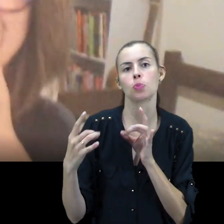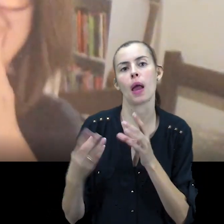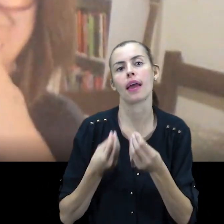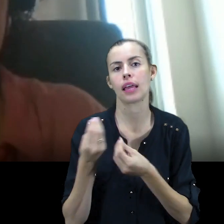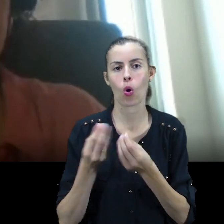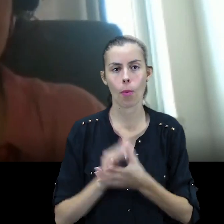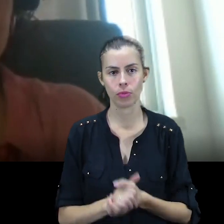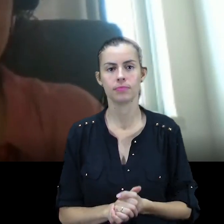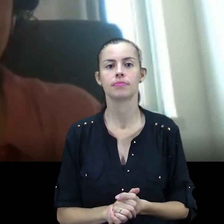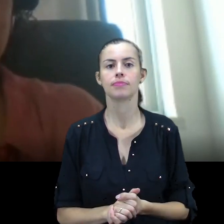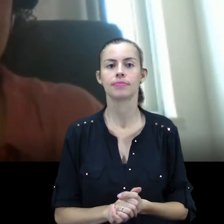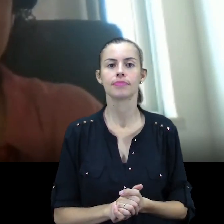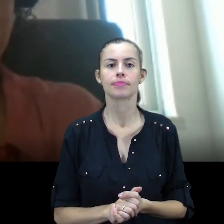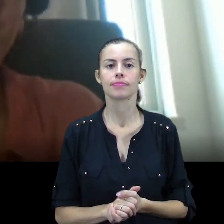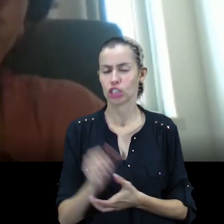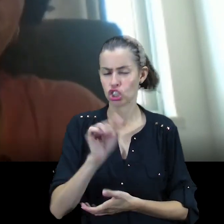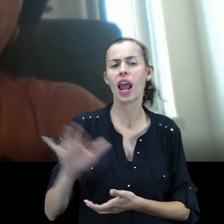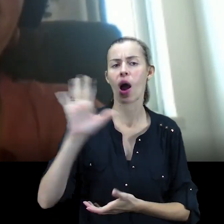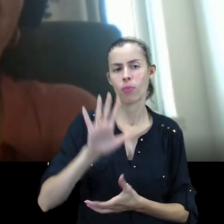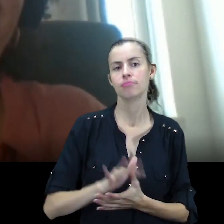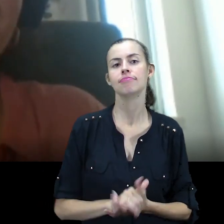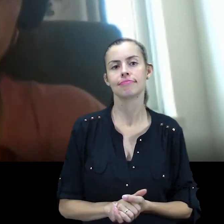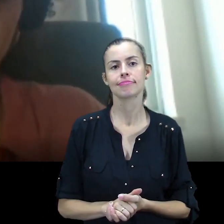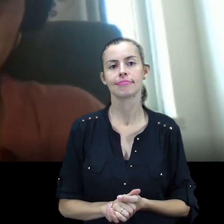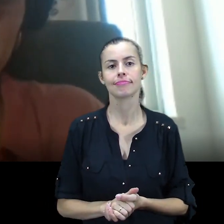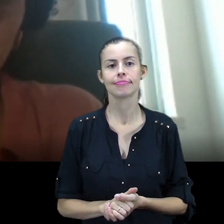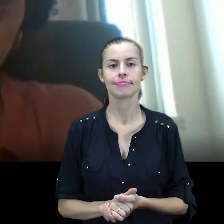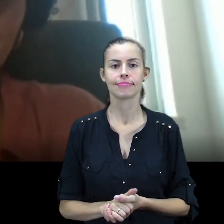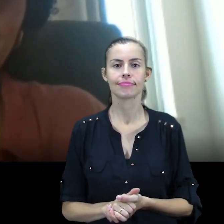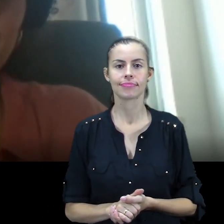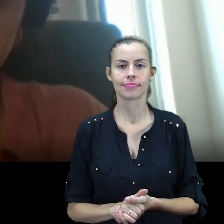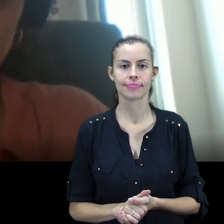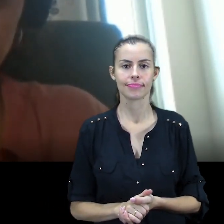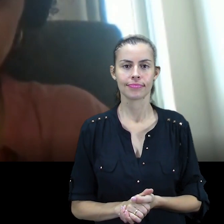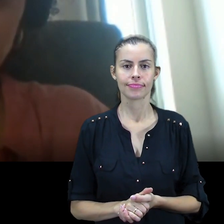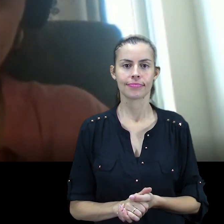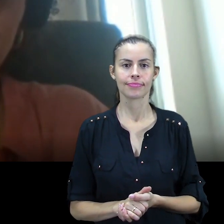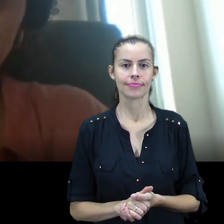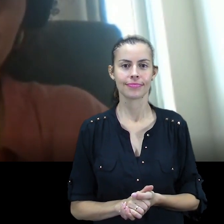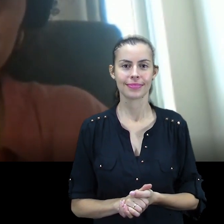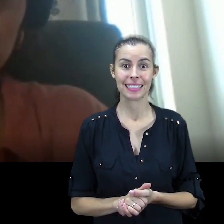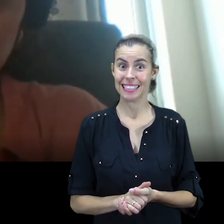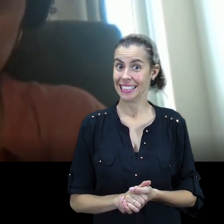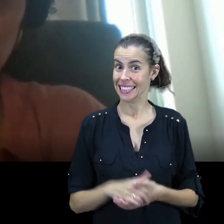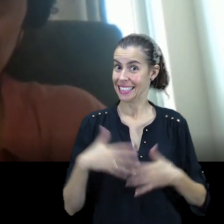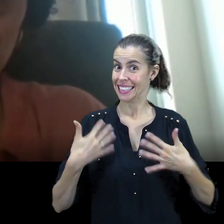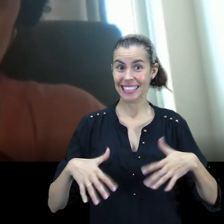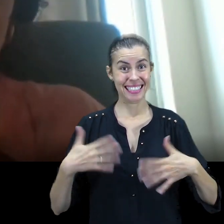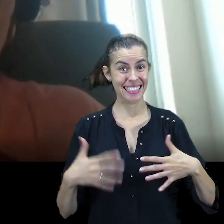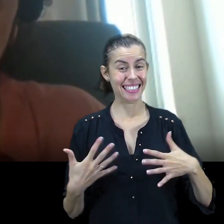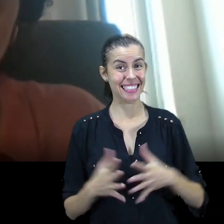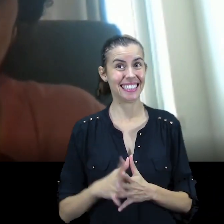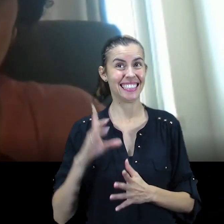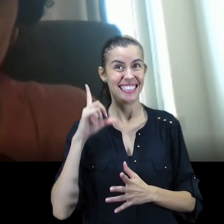Certo, então, aí é a pergunta mais difícil. A nossa avaliação é que, assim, nossas resoluções não